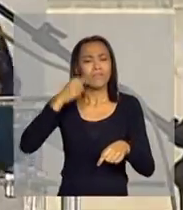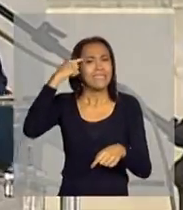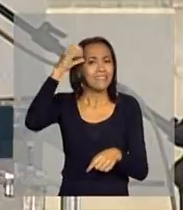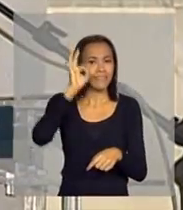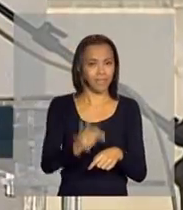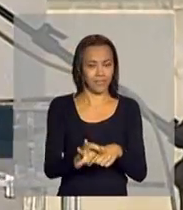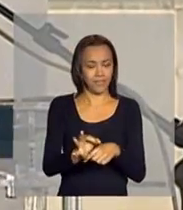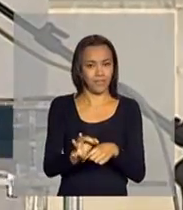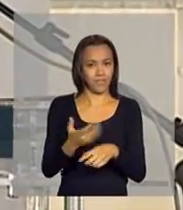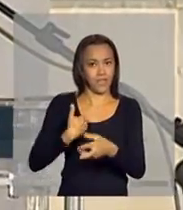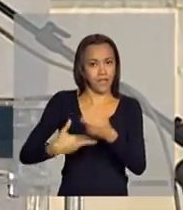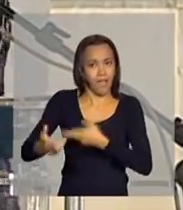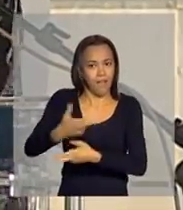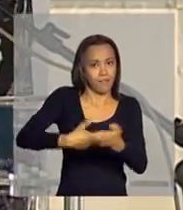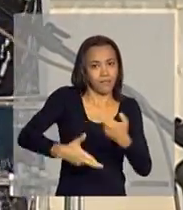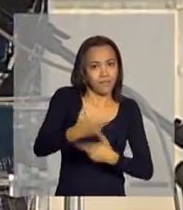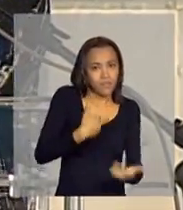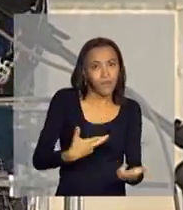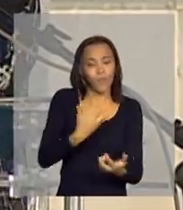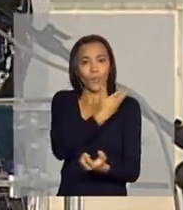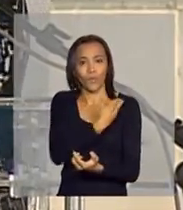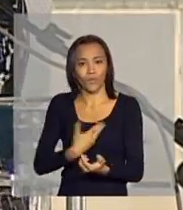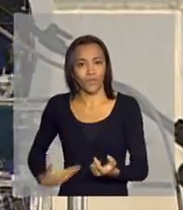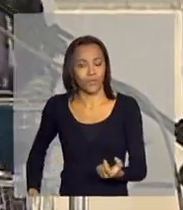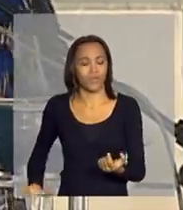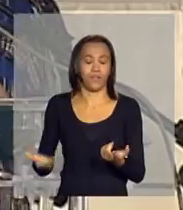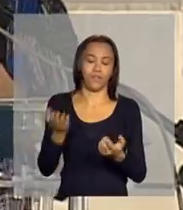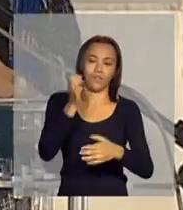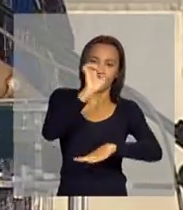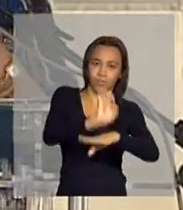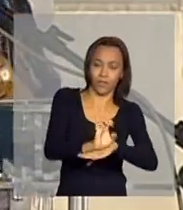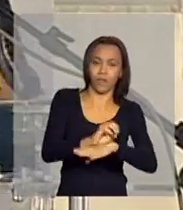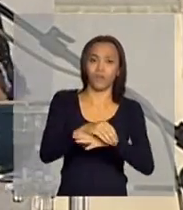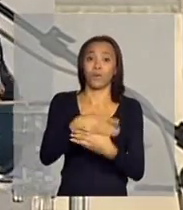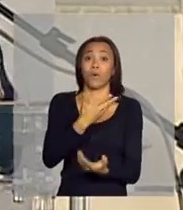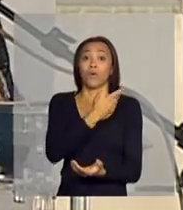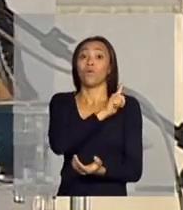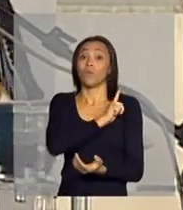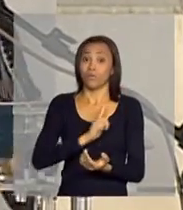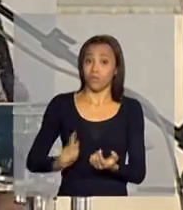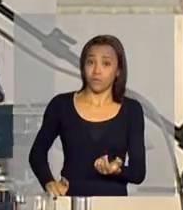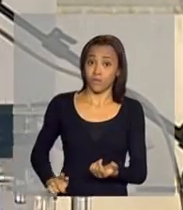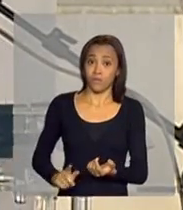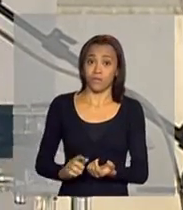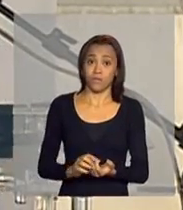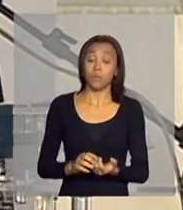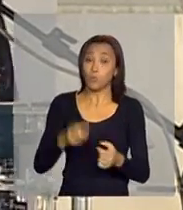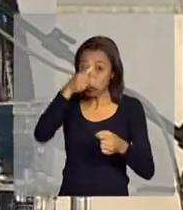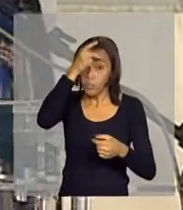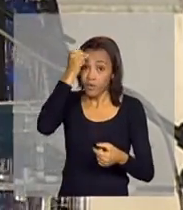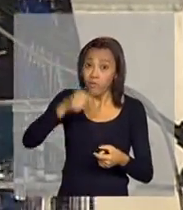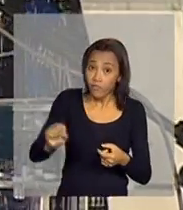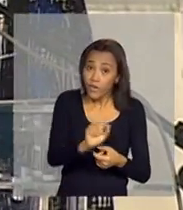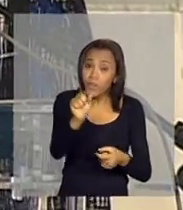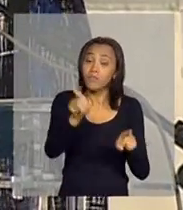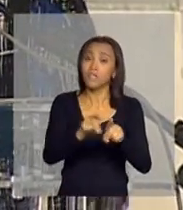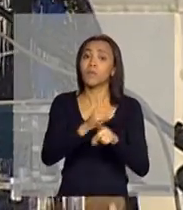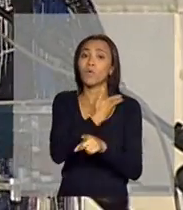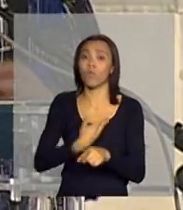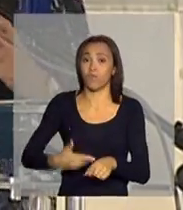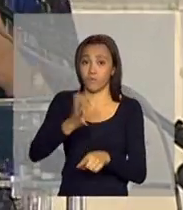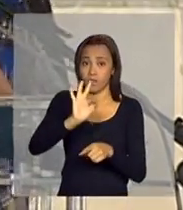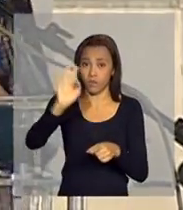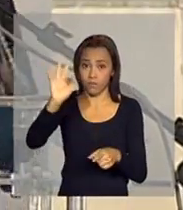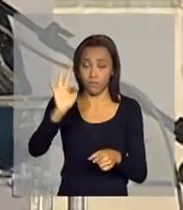essa relação entre os governos, o governo estadual, o governo das os prefeitos, o governo federal,